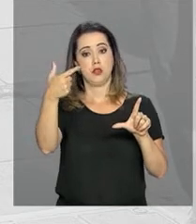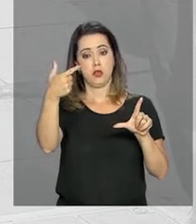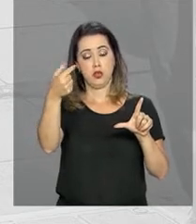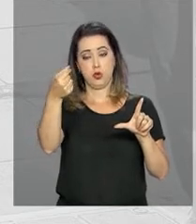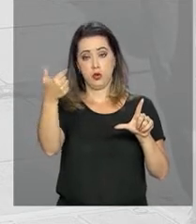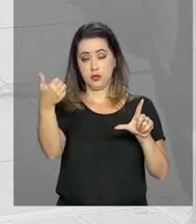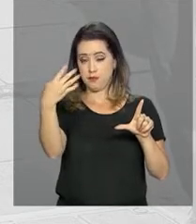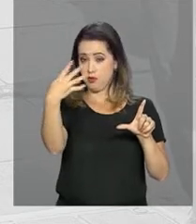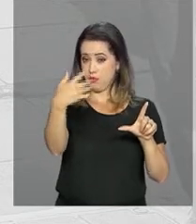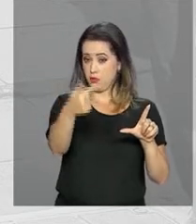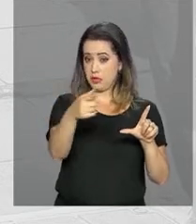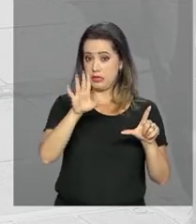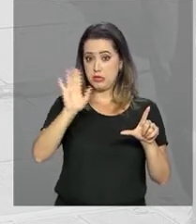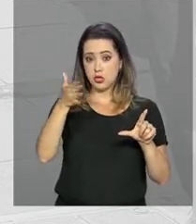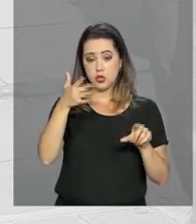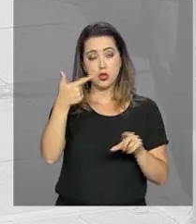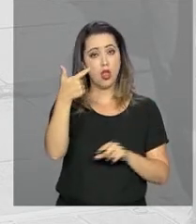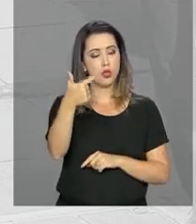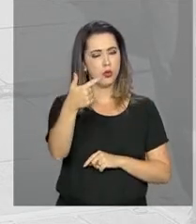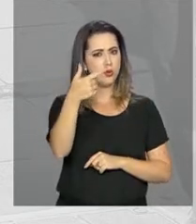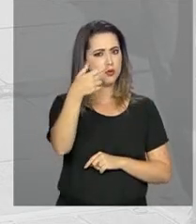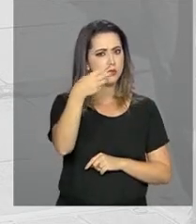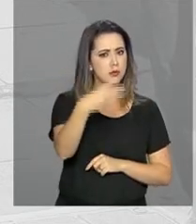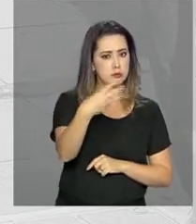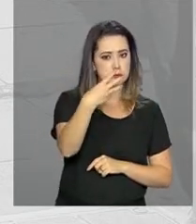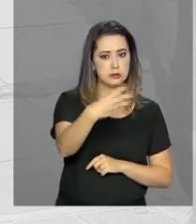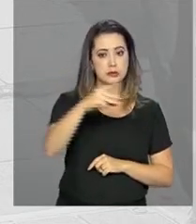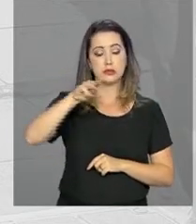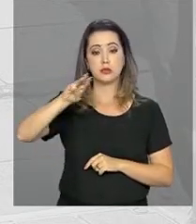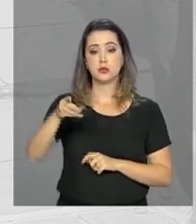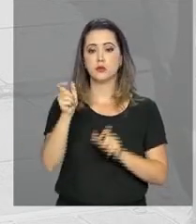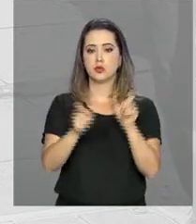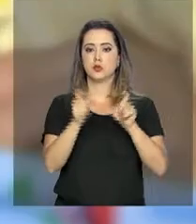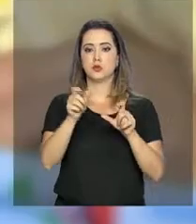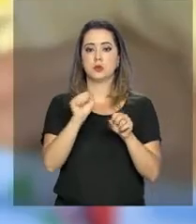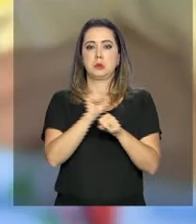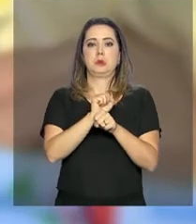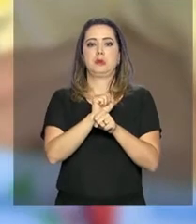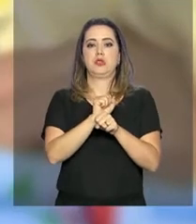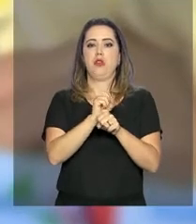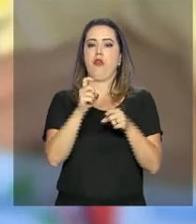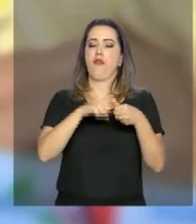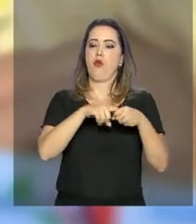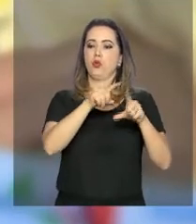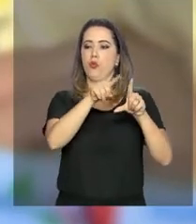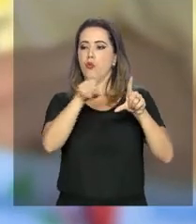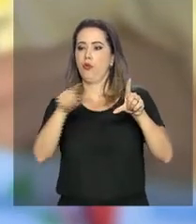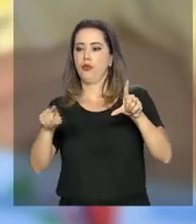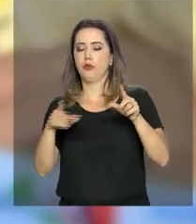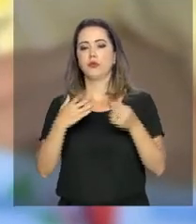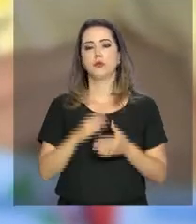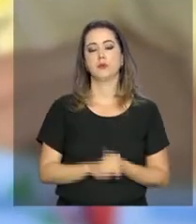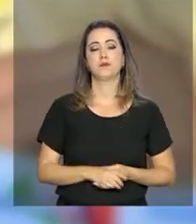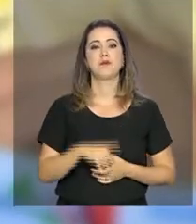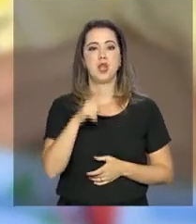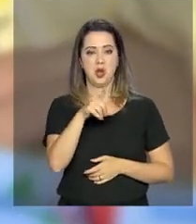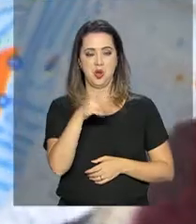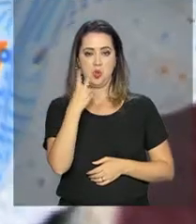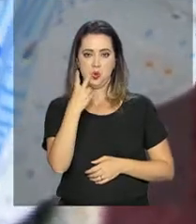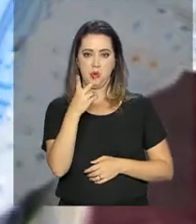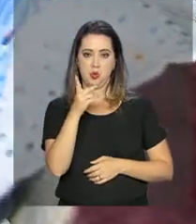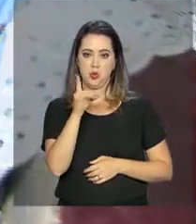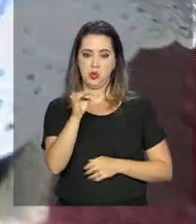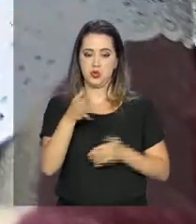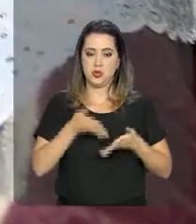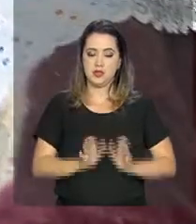pico de 233 milhões de pessoas e parar de crescer o pequeno miguel nasceu há dois dias e